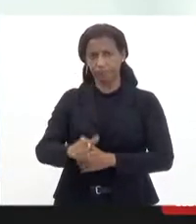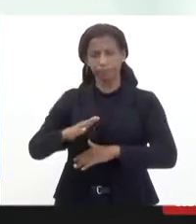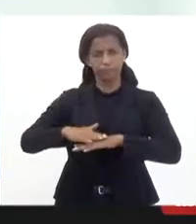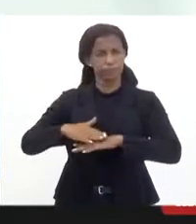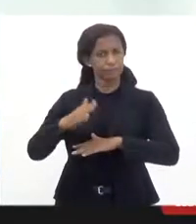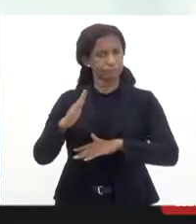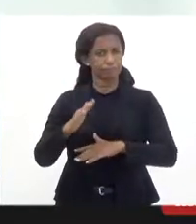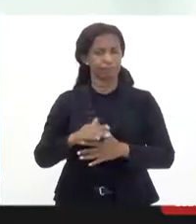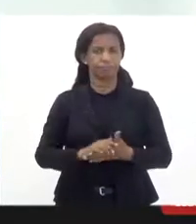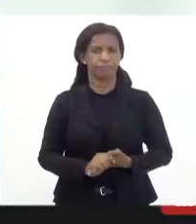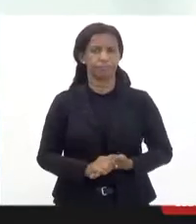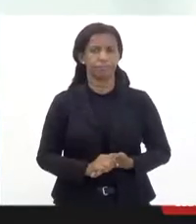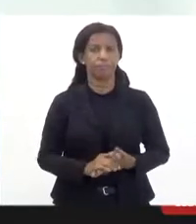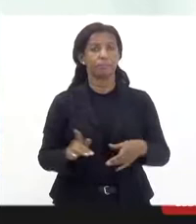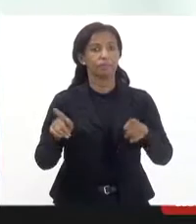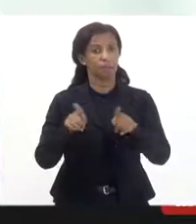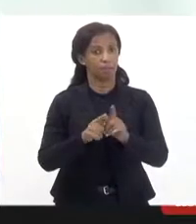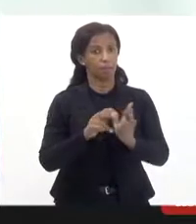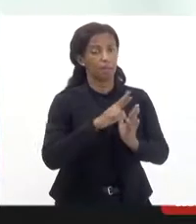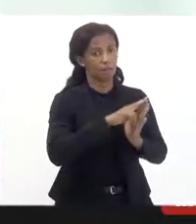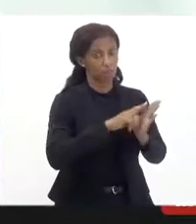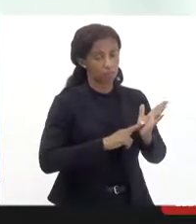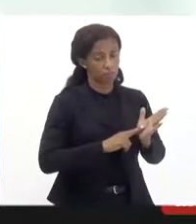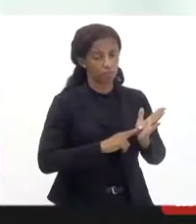Mas também registra-se